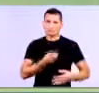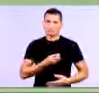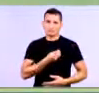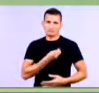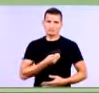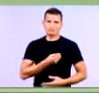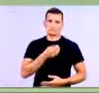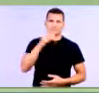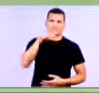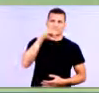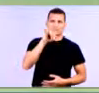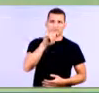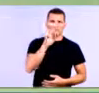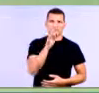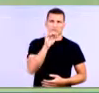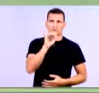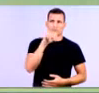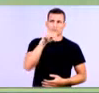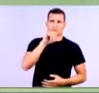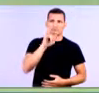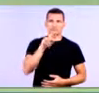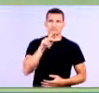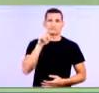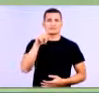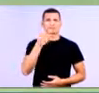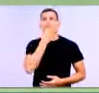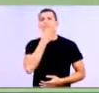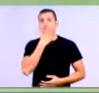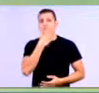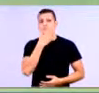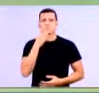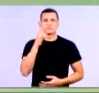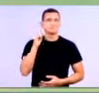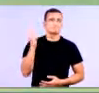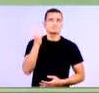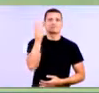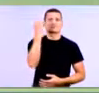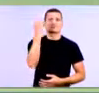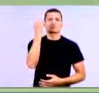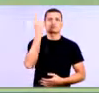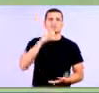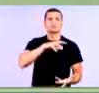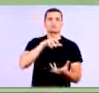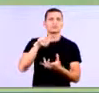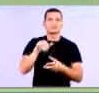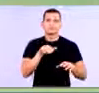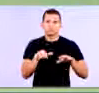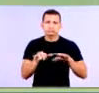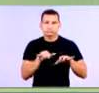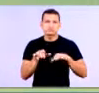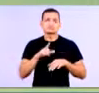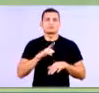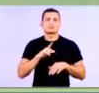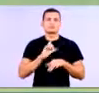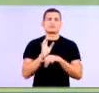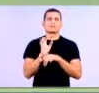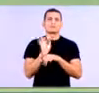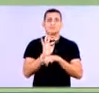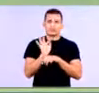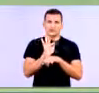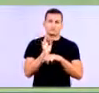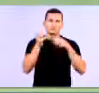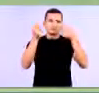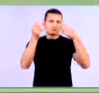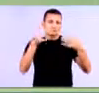neste cara aí, ele é o cara. Ele foi o primeiro hacker do mundo, o Kevin Mitnick. Tem um filme que aborda a vida dele,